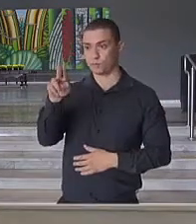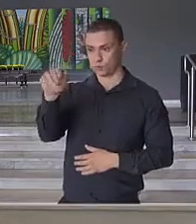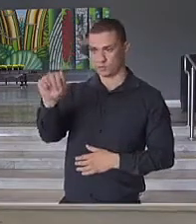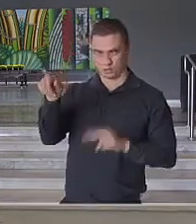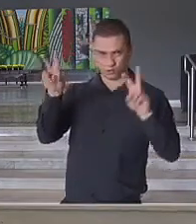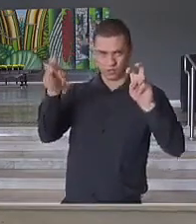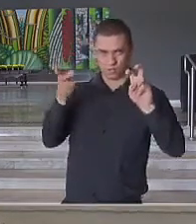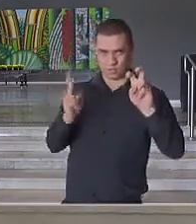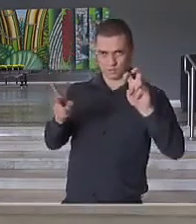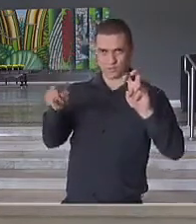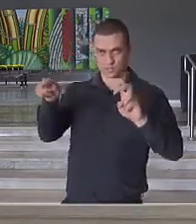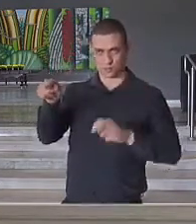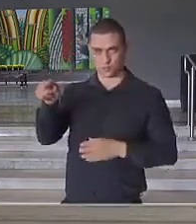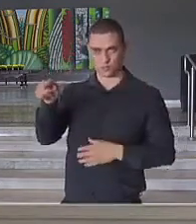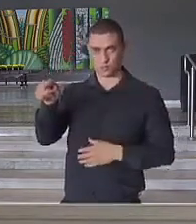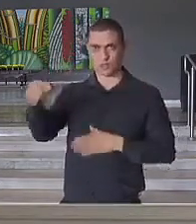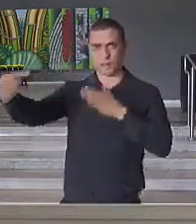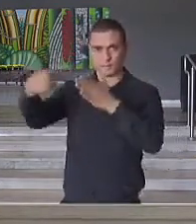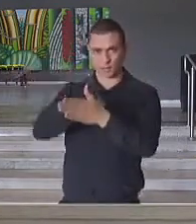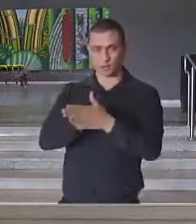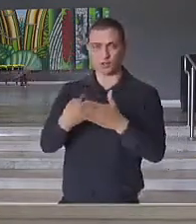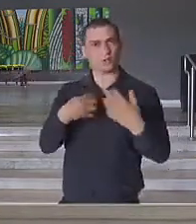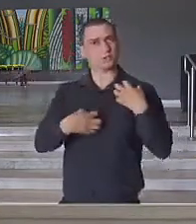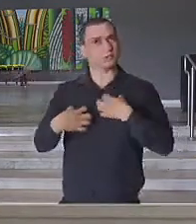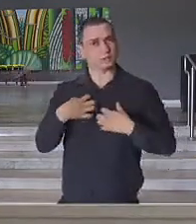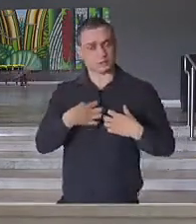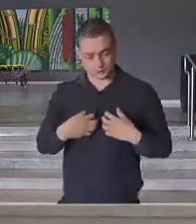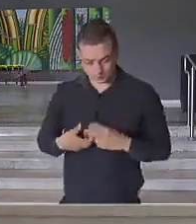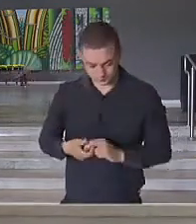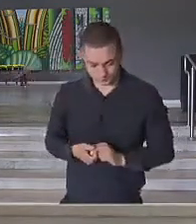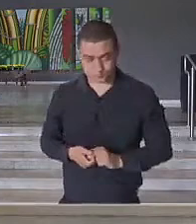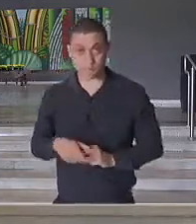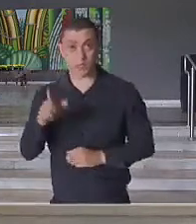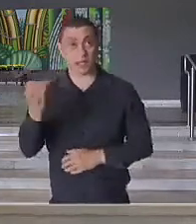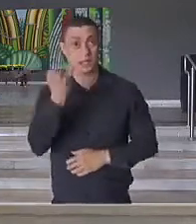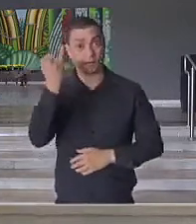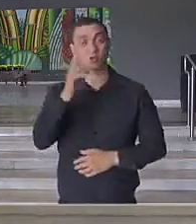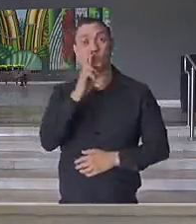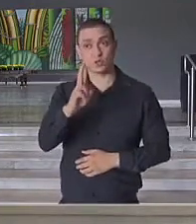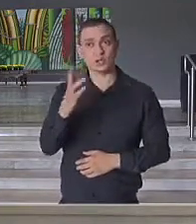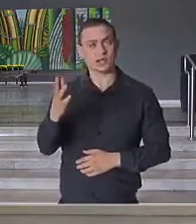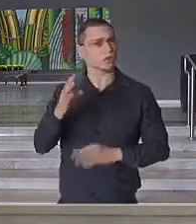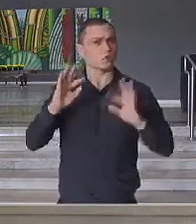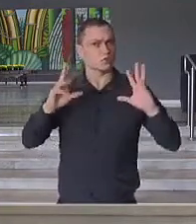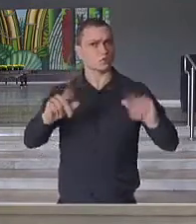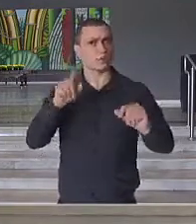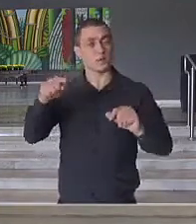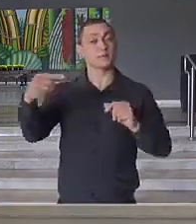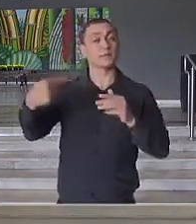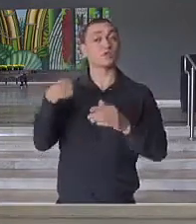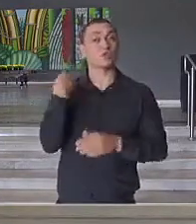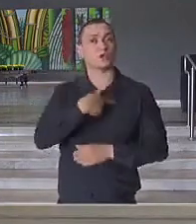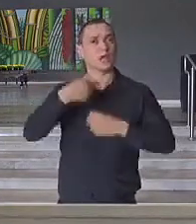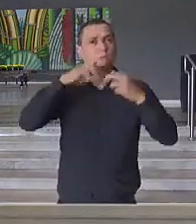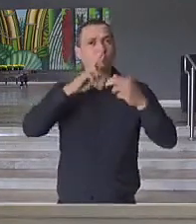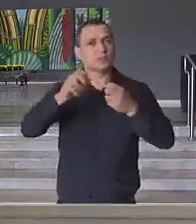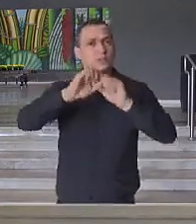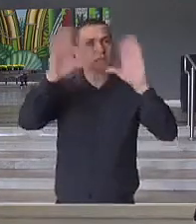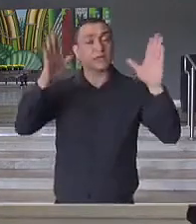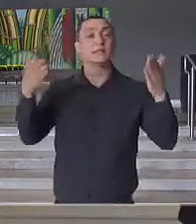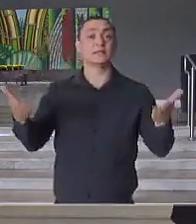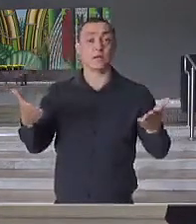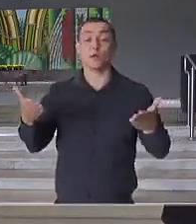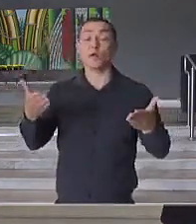tema, sua pergunta foi instigante, obviamente importante também, como todas as demais, mas permite um esclarecimento melhor e é